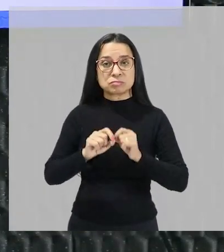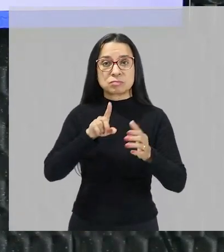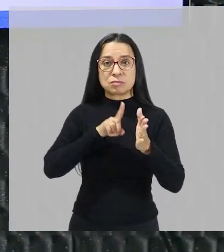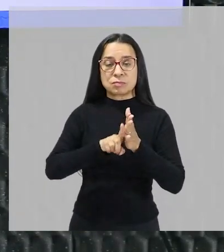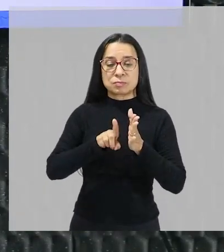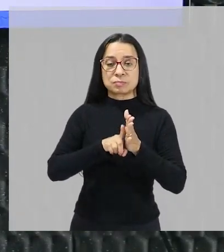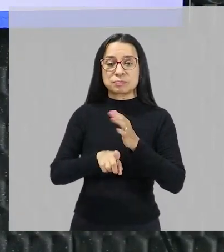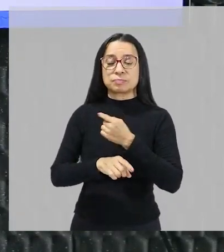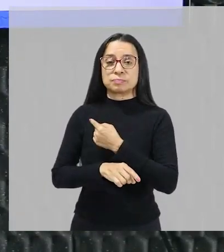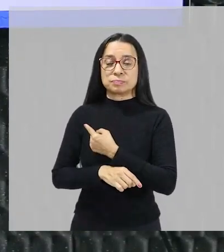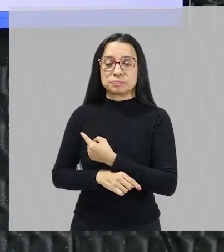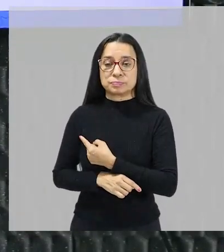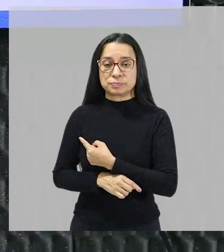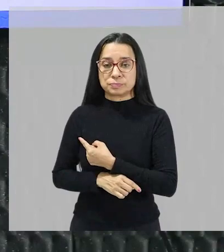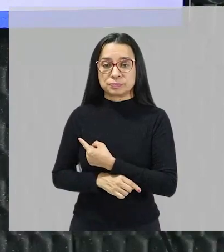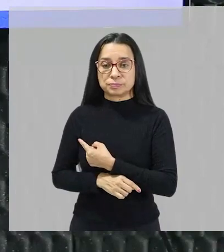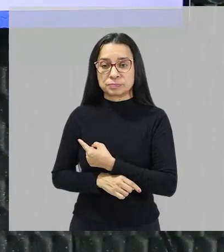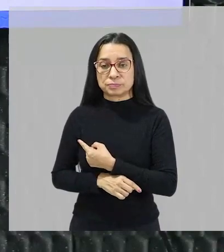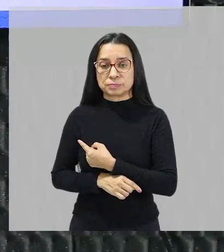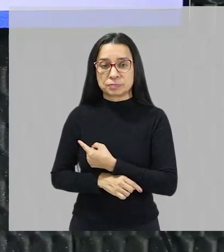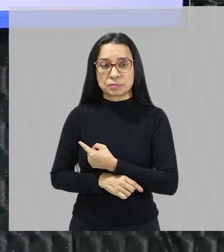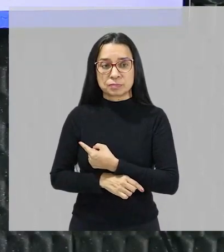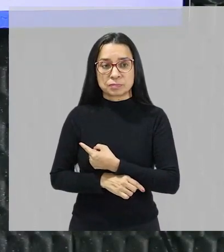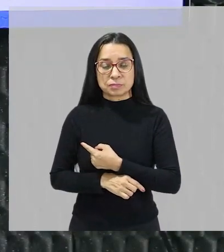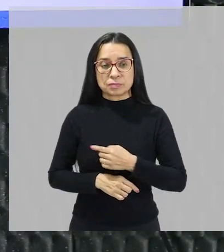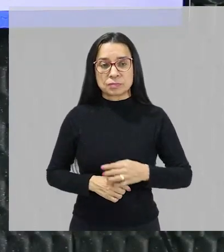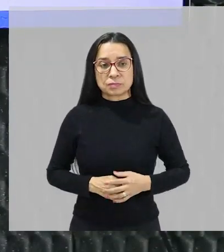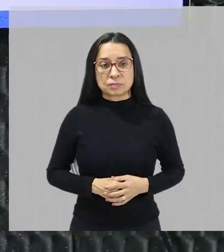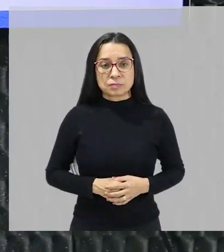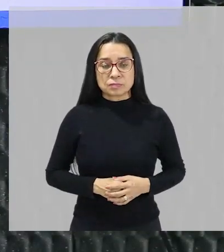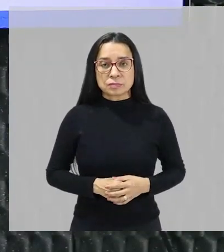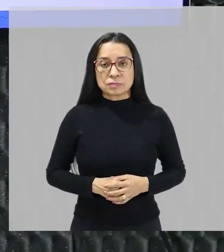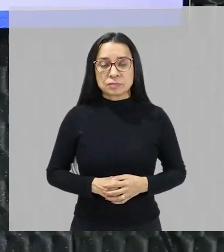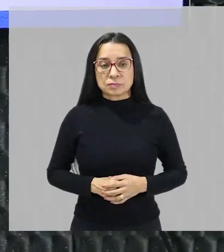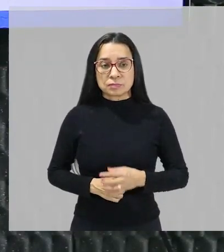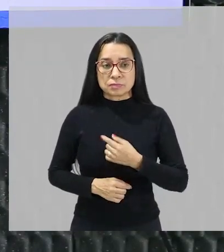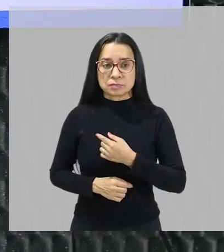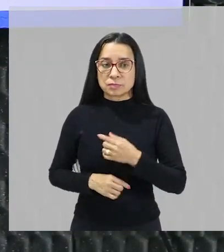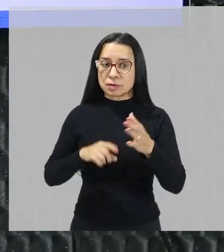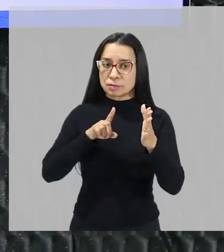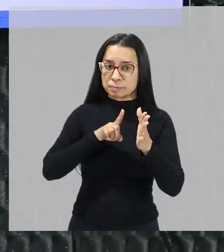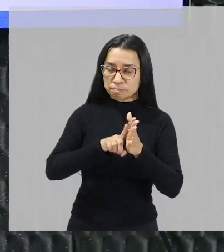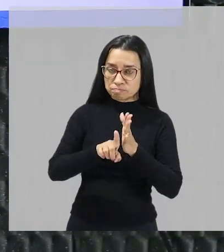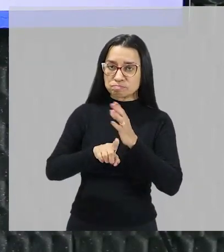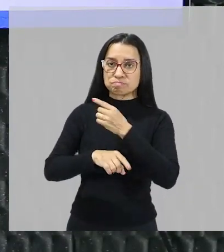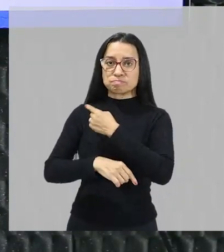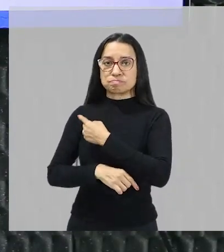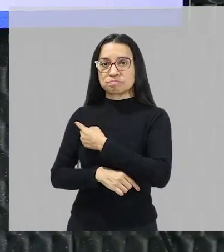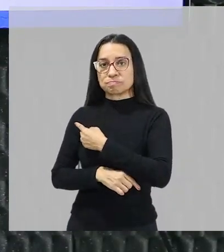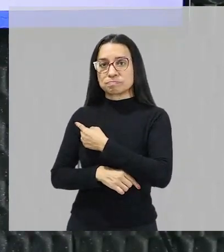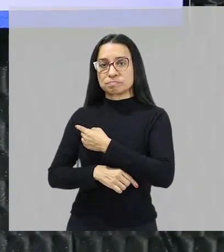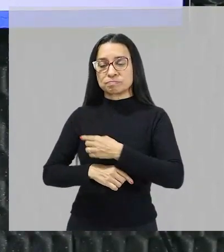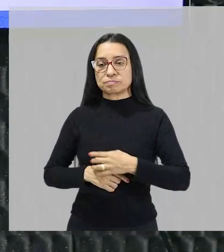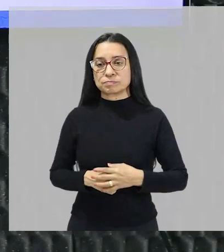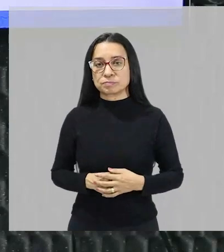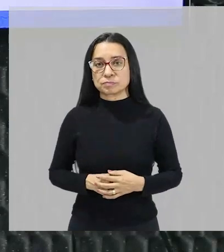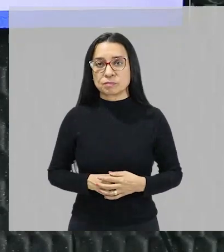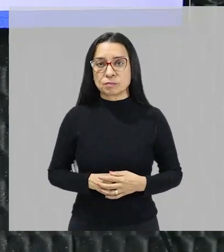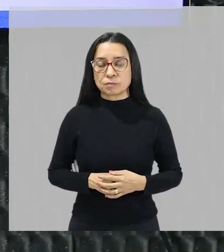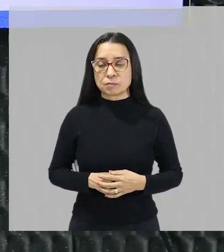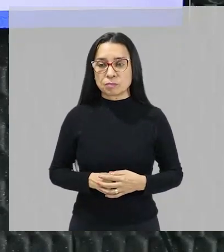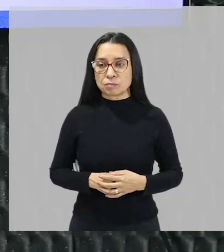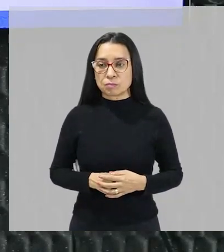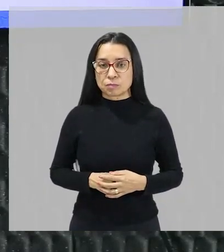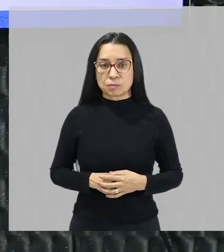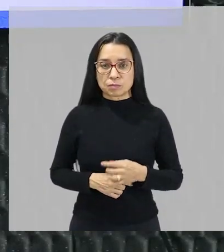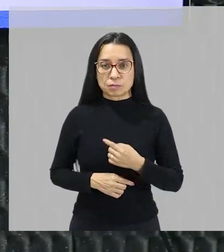sobre o Zé de Sila ou sobre a situação. Ao destacar expressões e vivências populares do